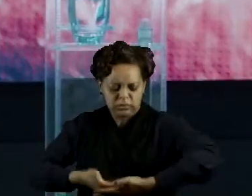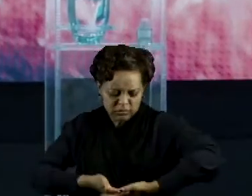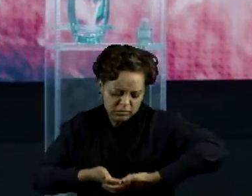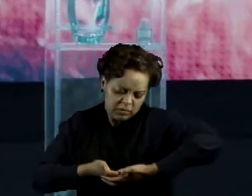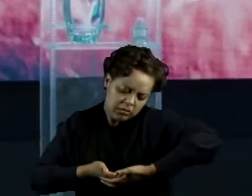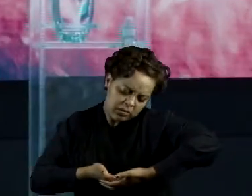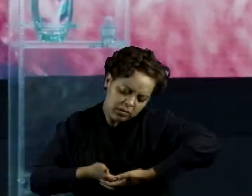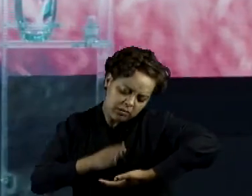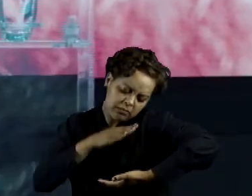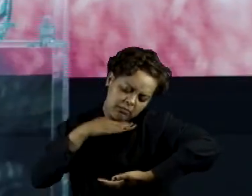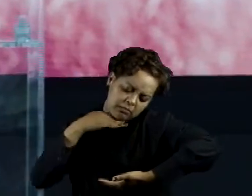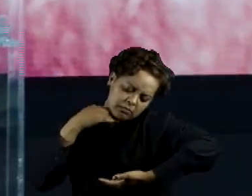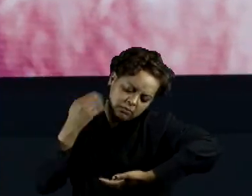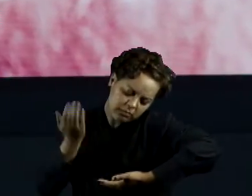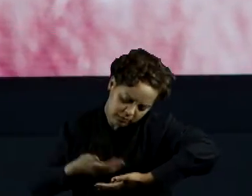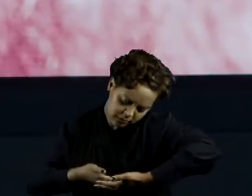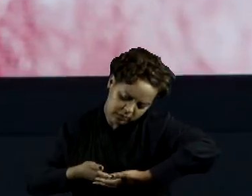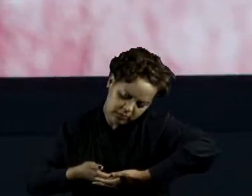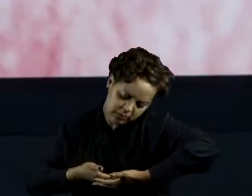morto.